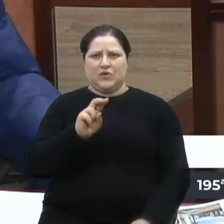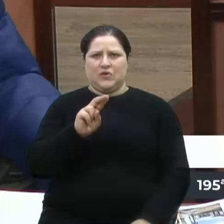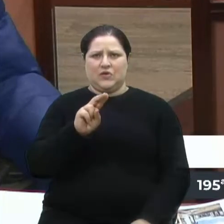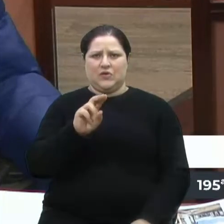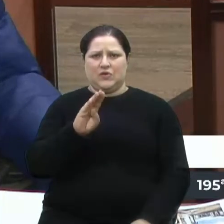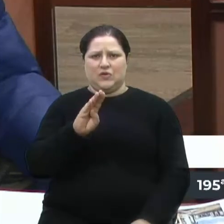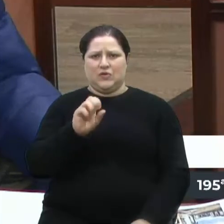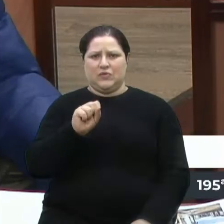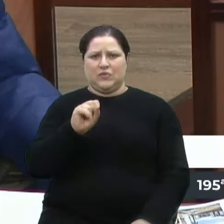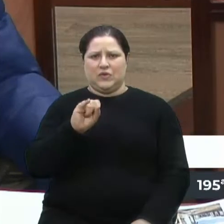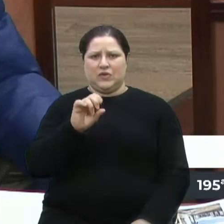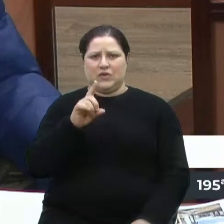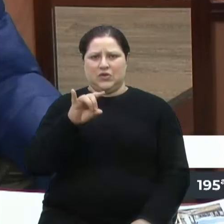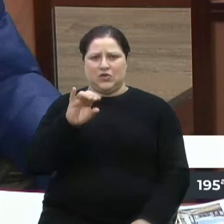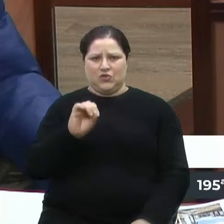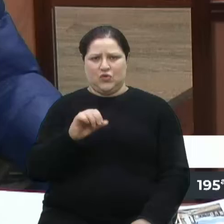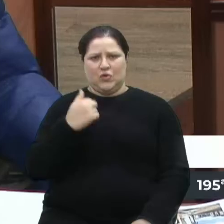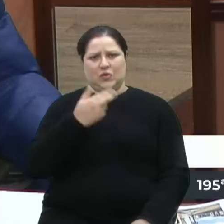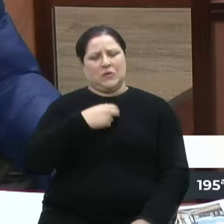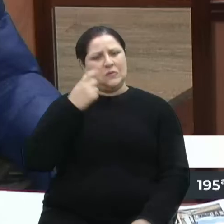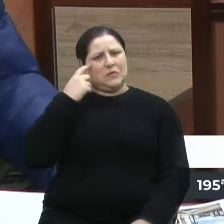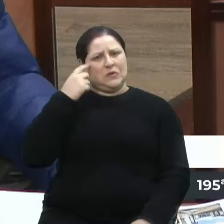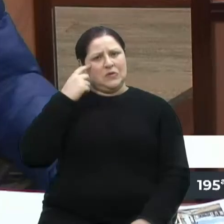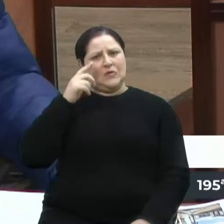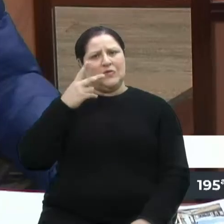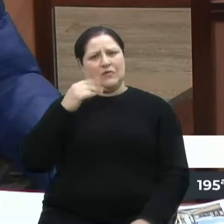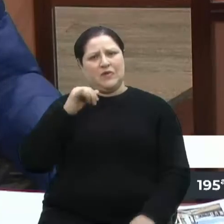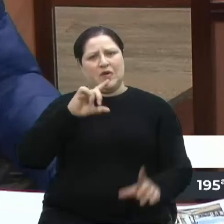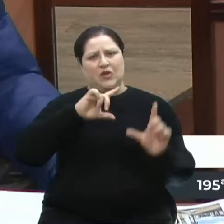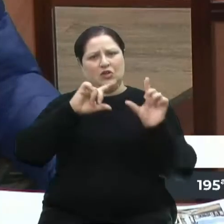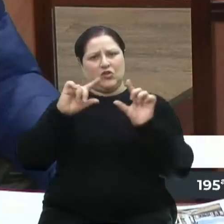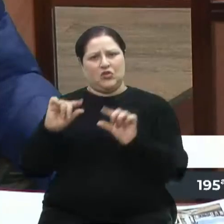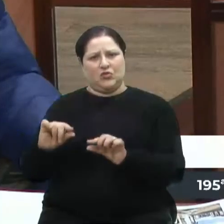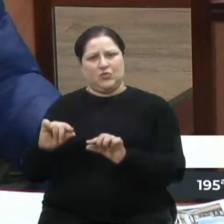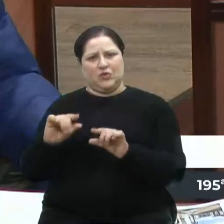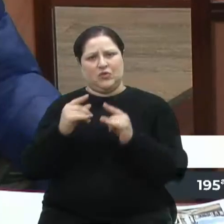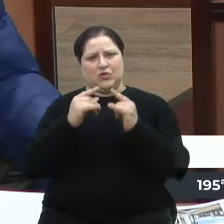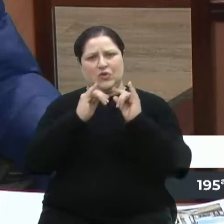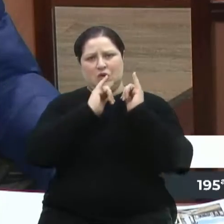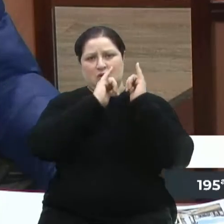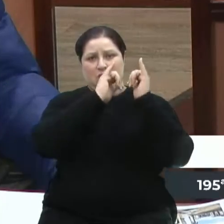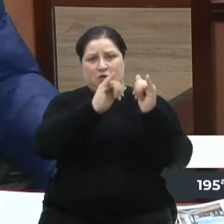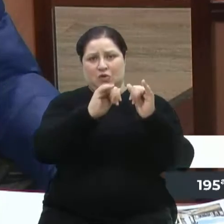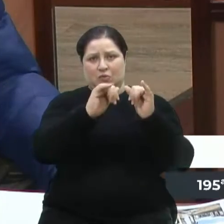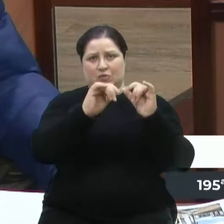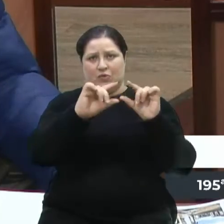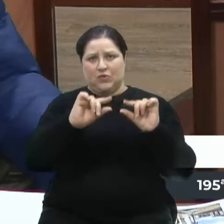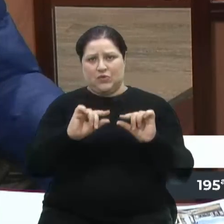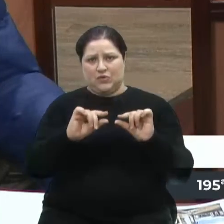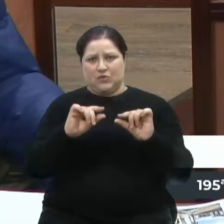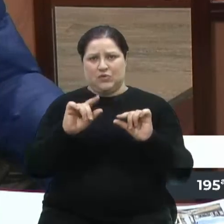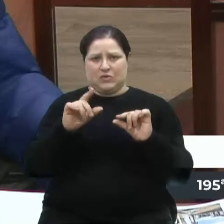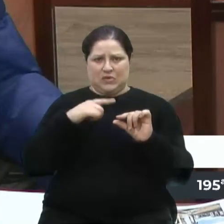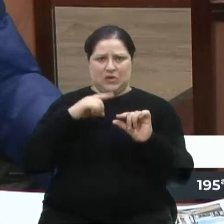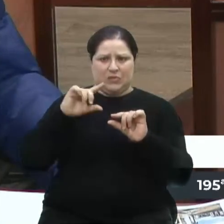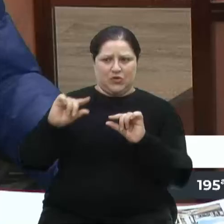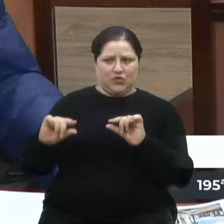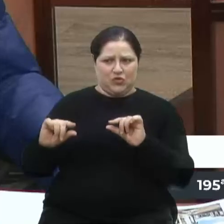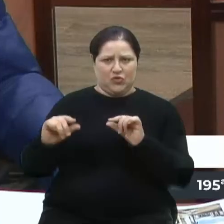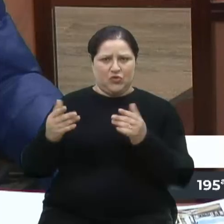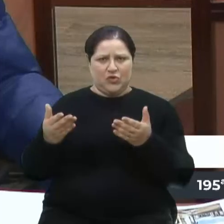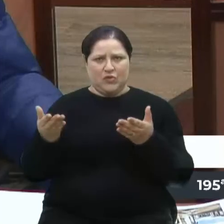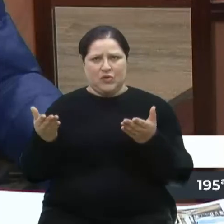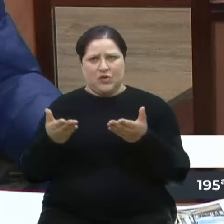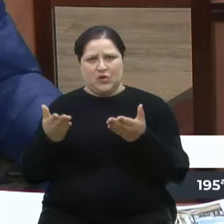subsídio achando que iria baixar a passagem. E baixou, não é? Ou eu estou equivocada e não baixou, e as pessoas não estão